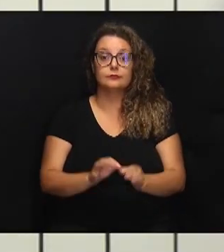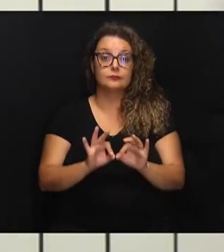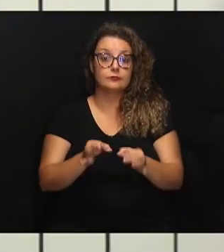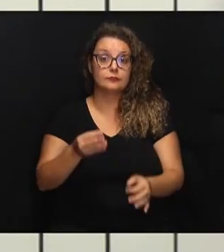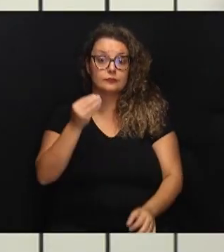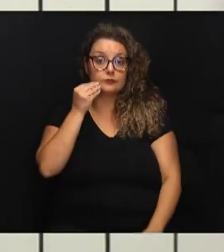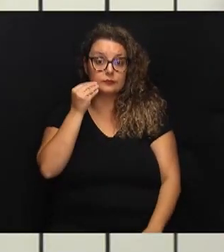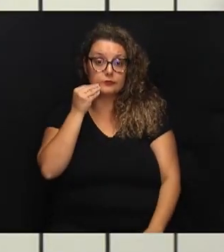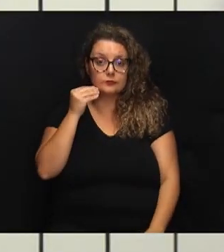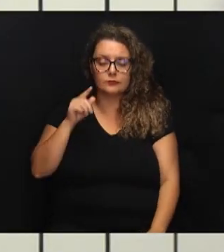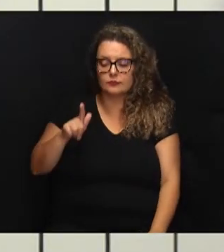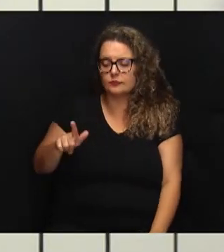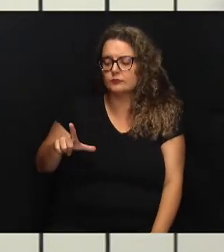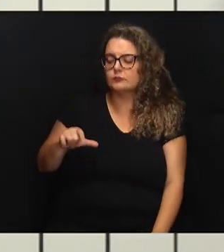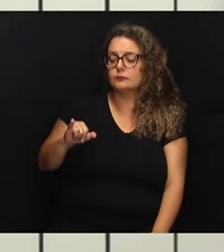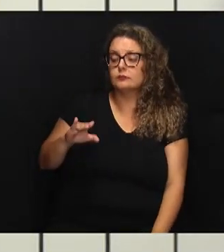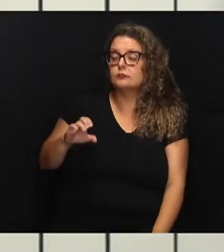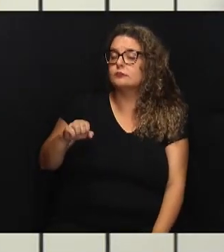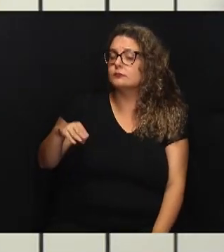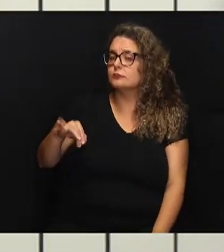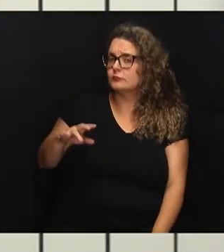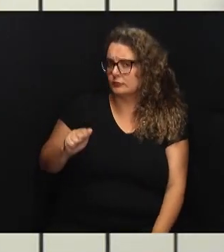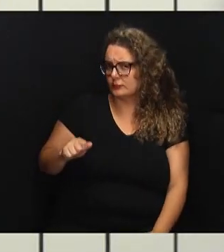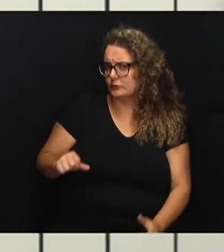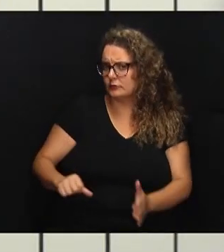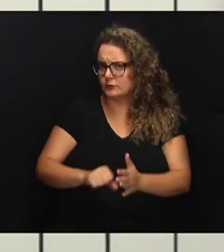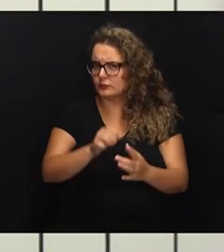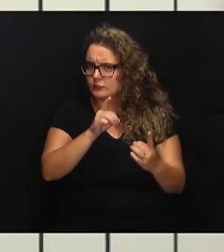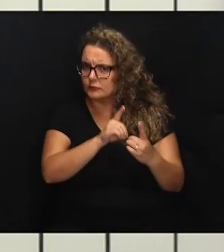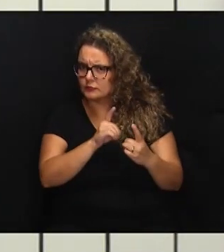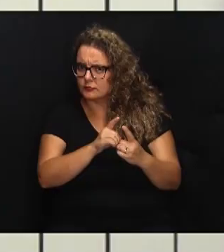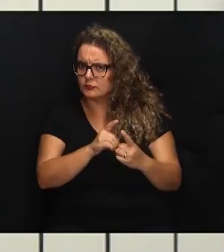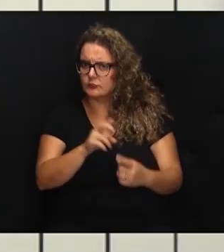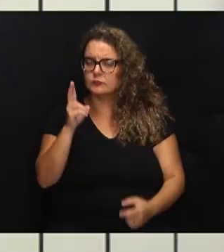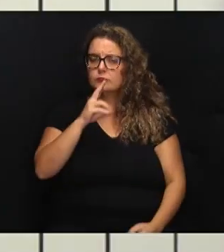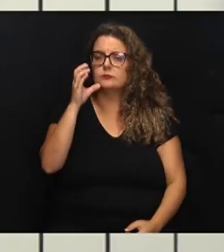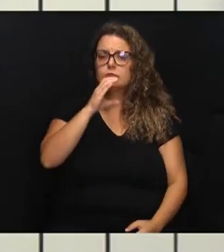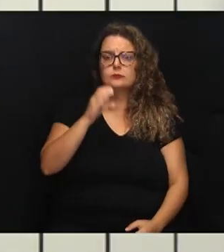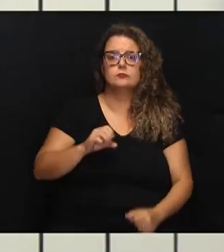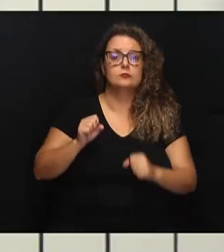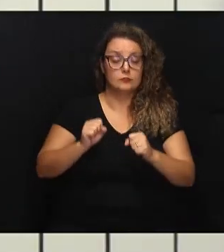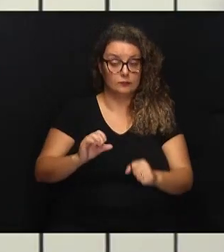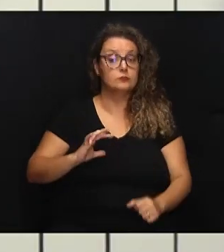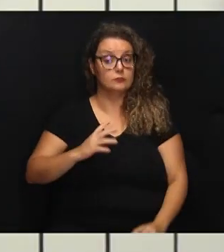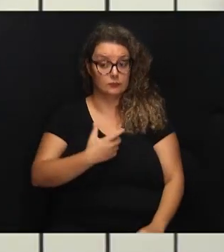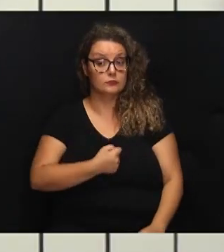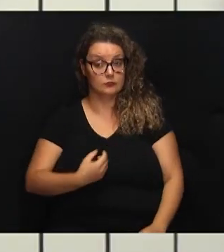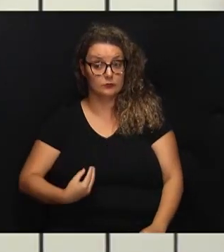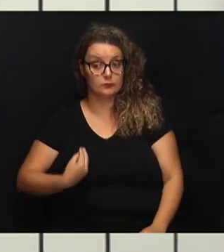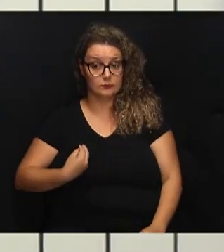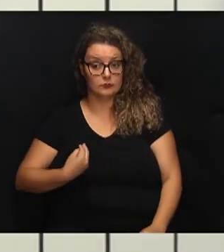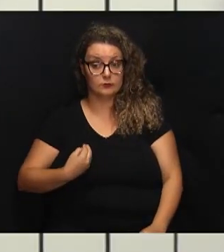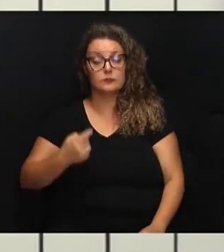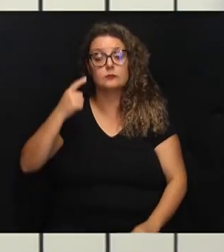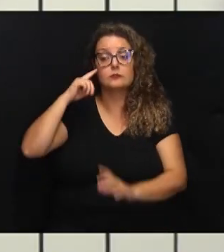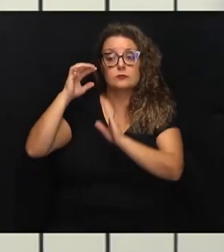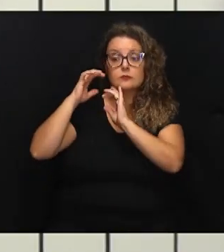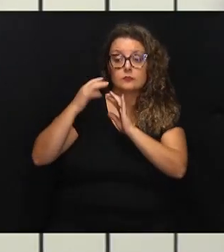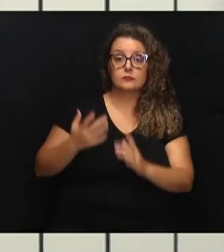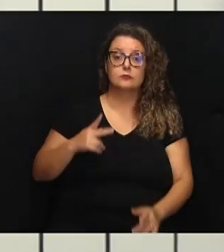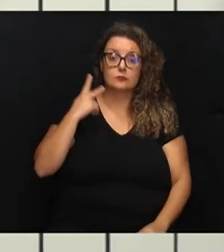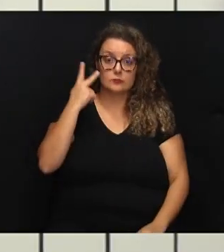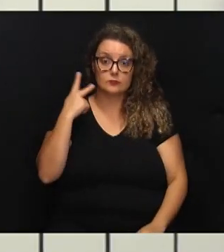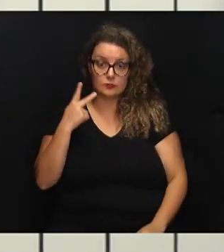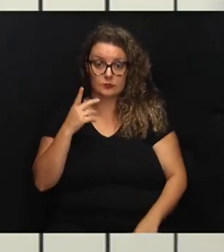de glicemia feito logo no primeiro atendimento de emergência pode salvar vidas. Pensando nisso, o